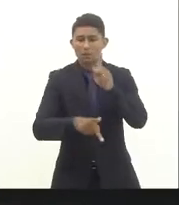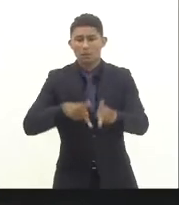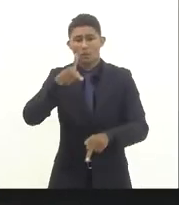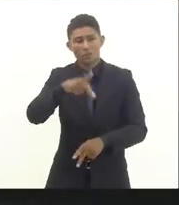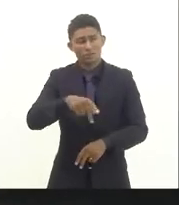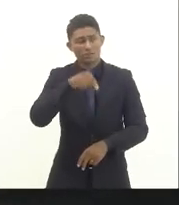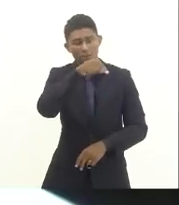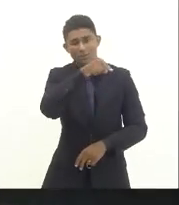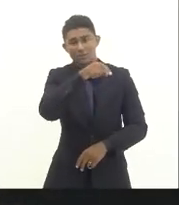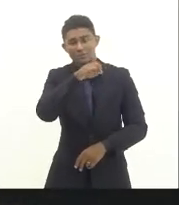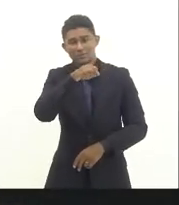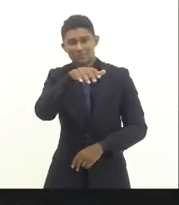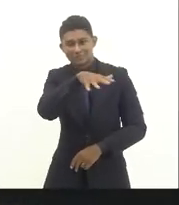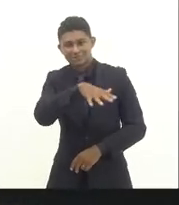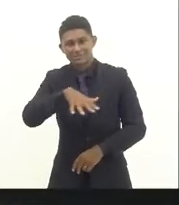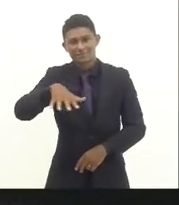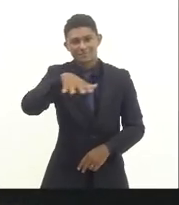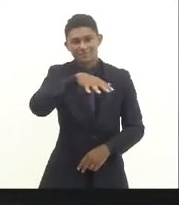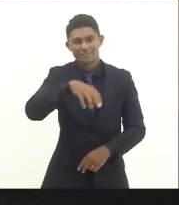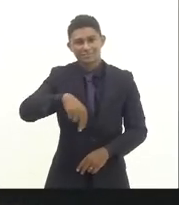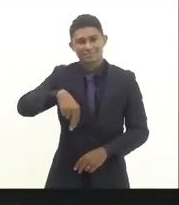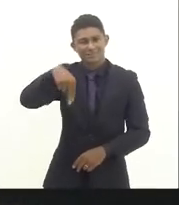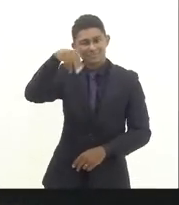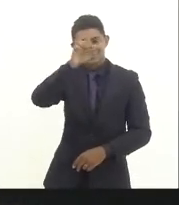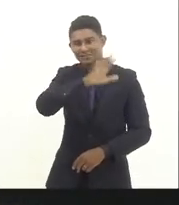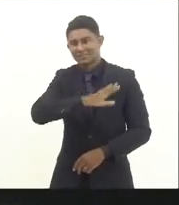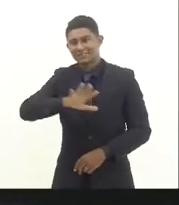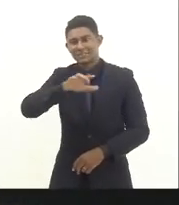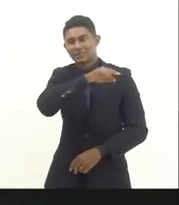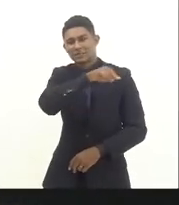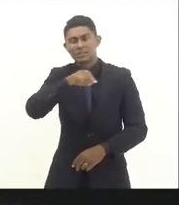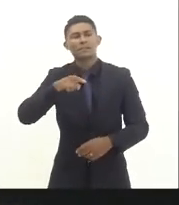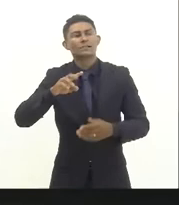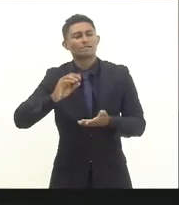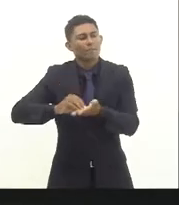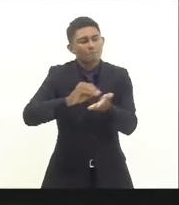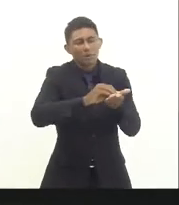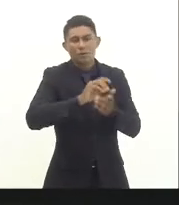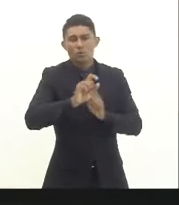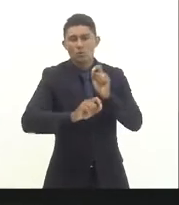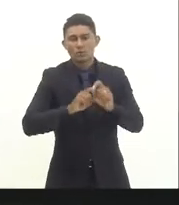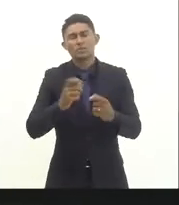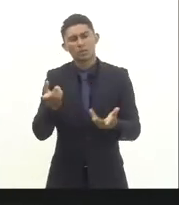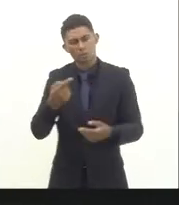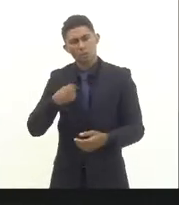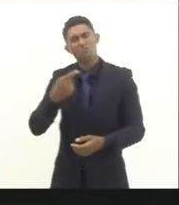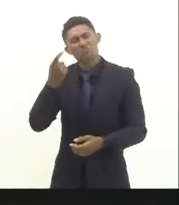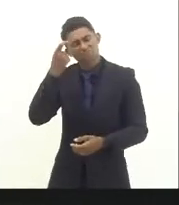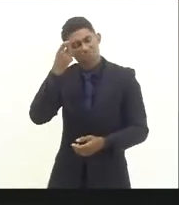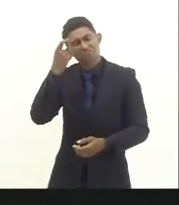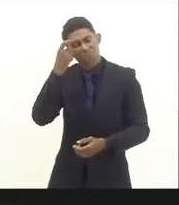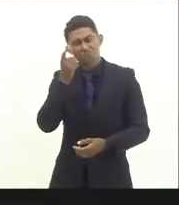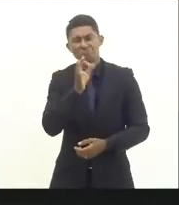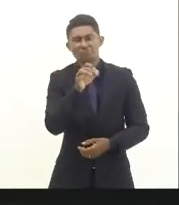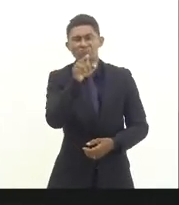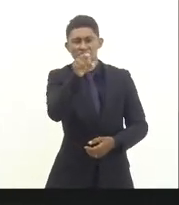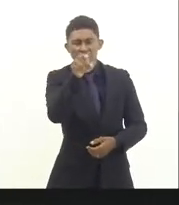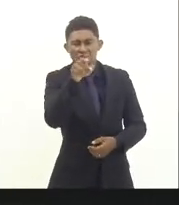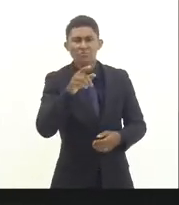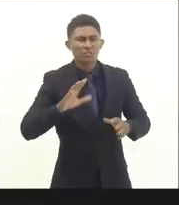Povo Noroeste do Noroeste e eu queria Então me solidarizar com a sua atuação quando